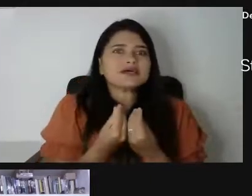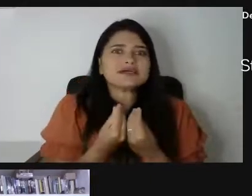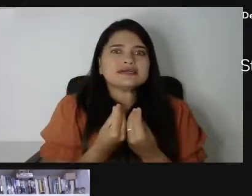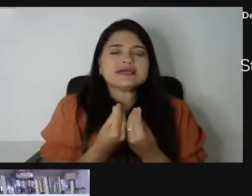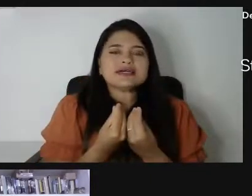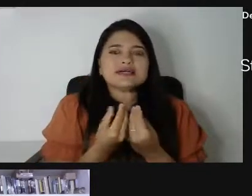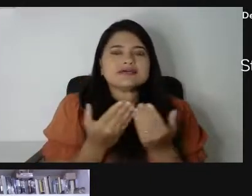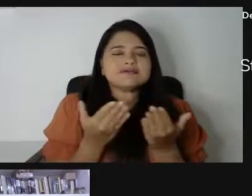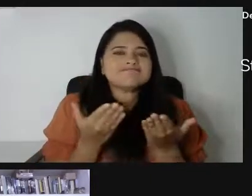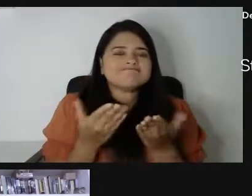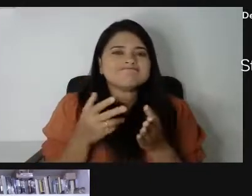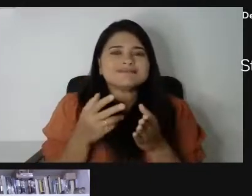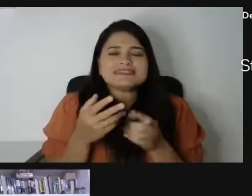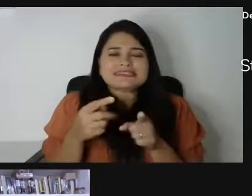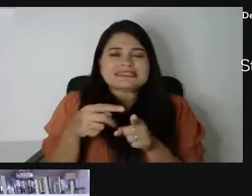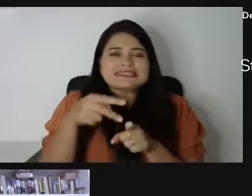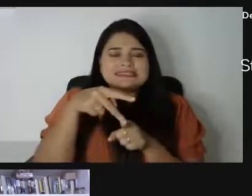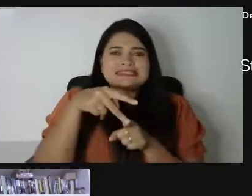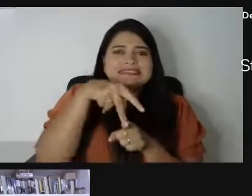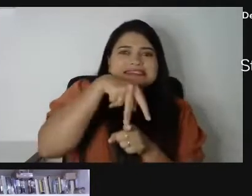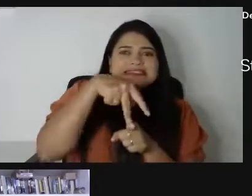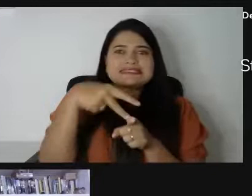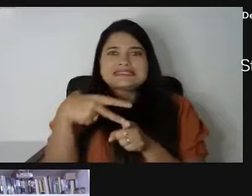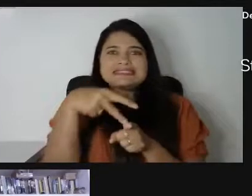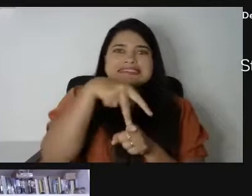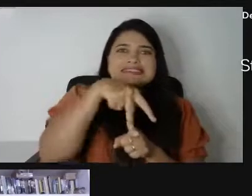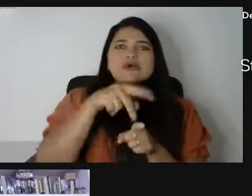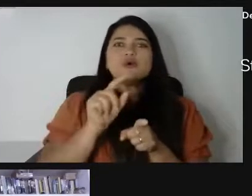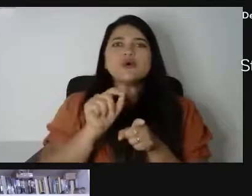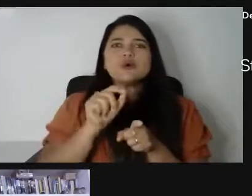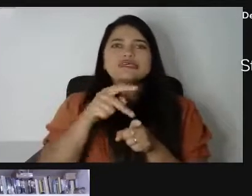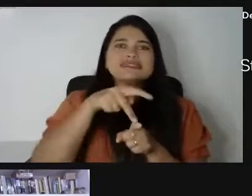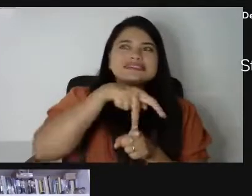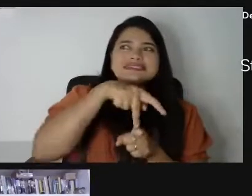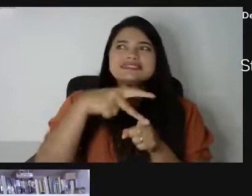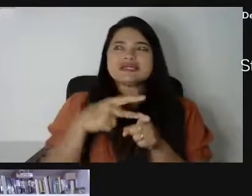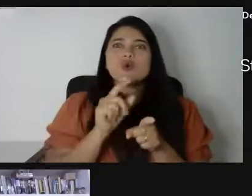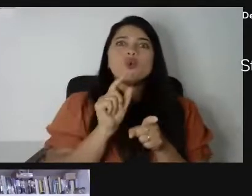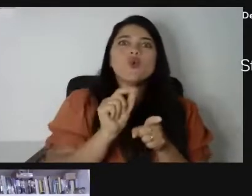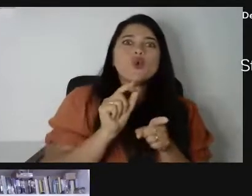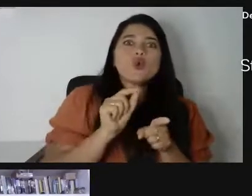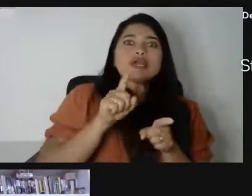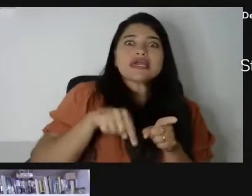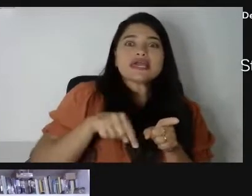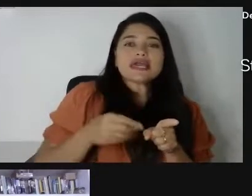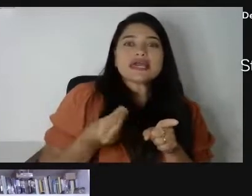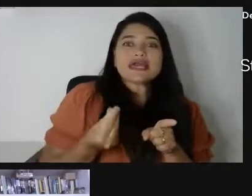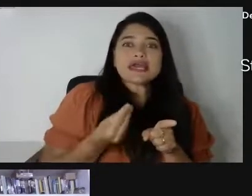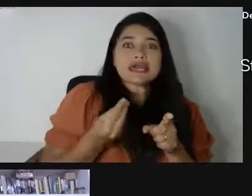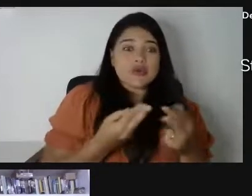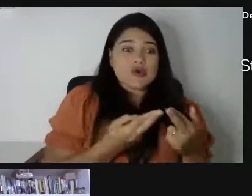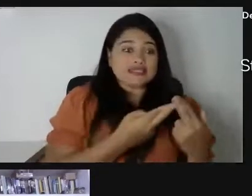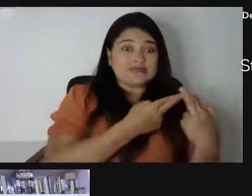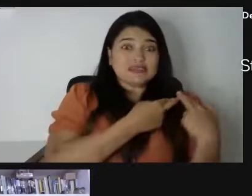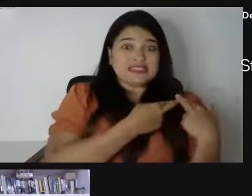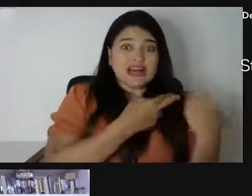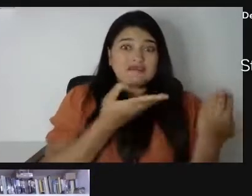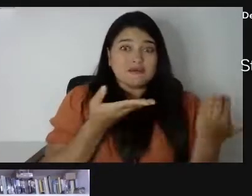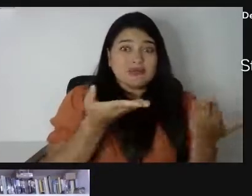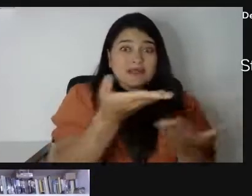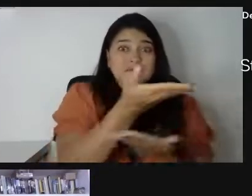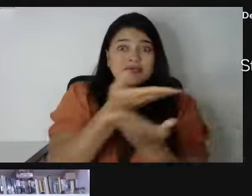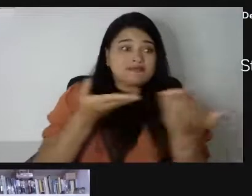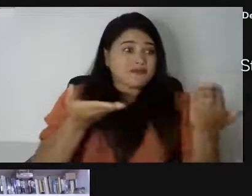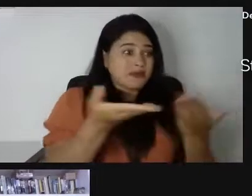tênue entre o que é você participar e ser responsável pela mediação, desde